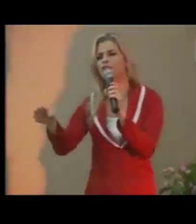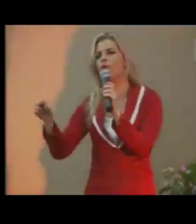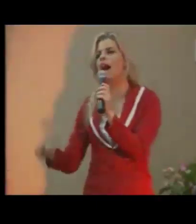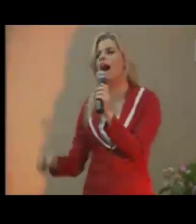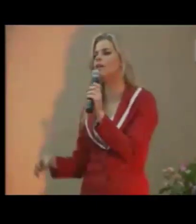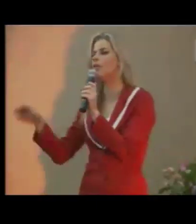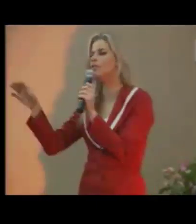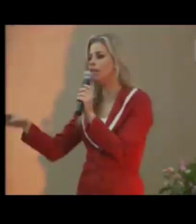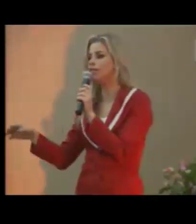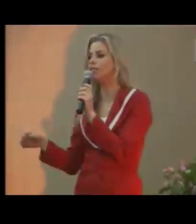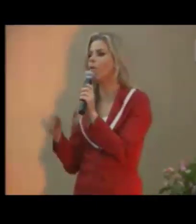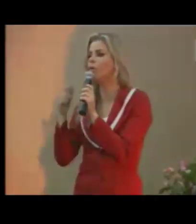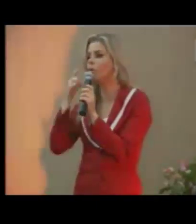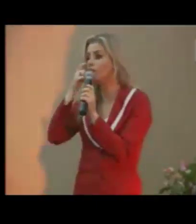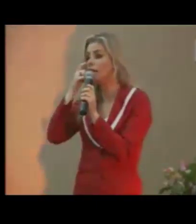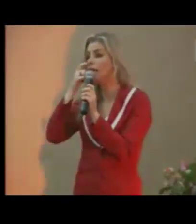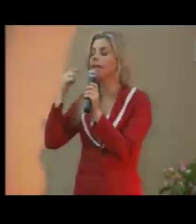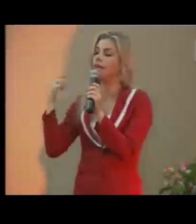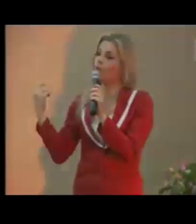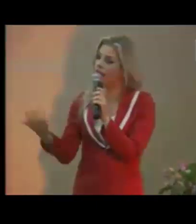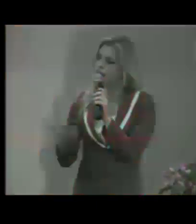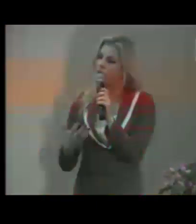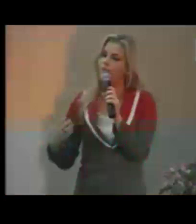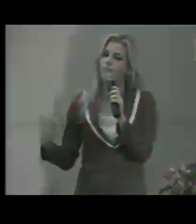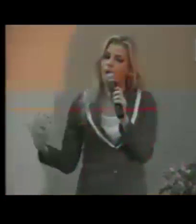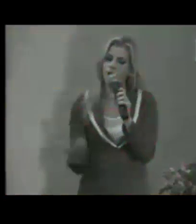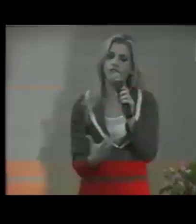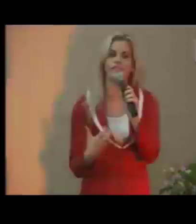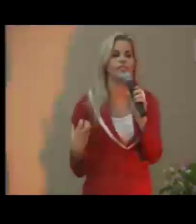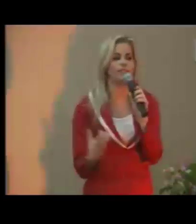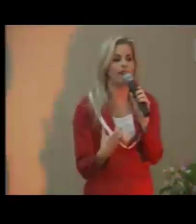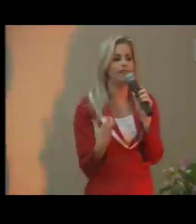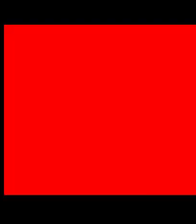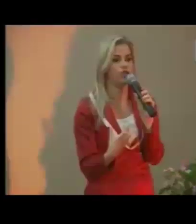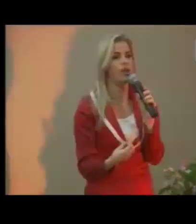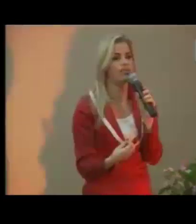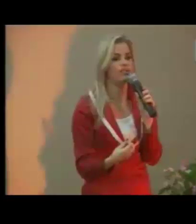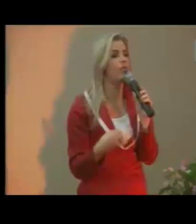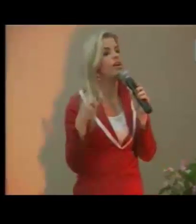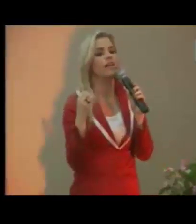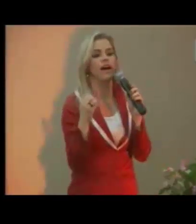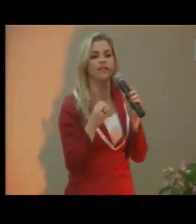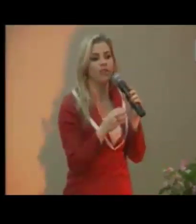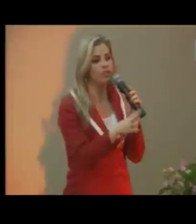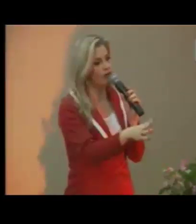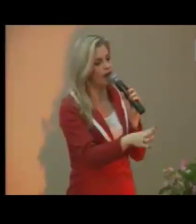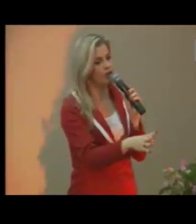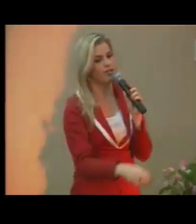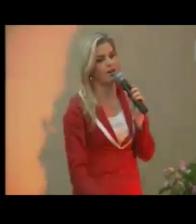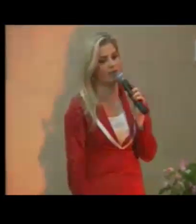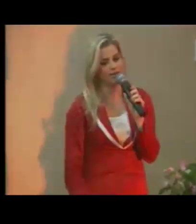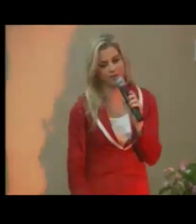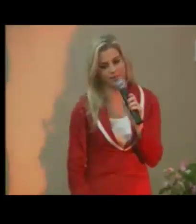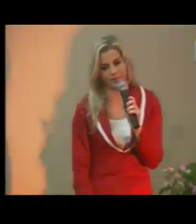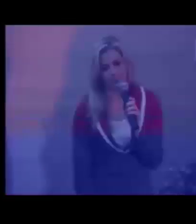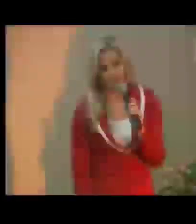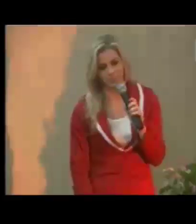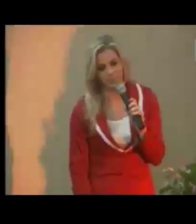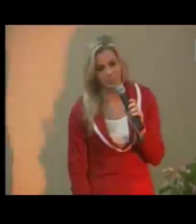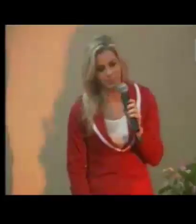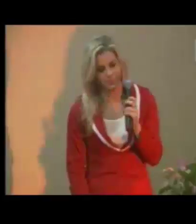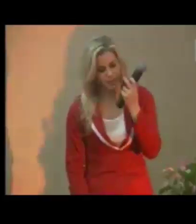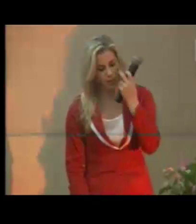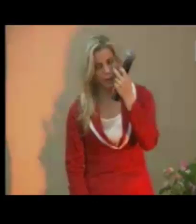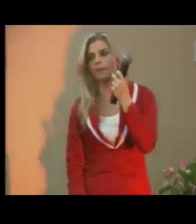lá no seu bairro, no conselho escolar, no conselho de saúde. Então, a escola pode fazer essa articulação através de